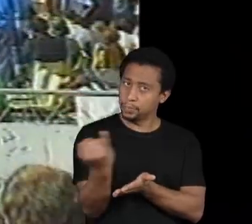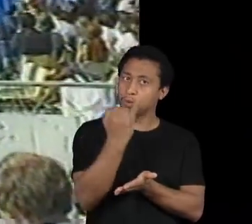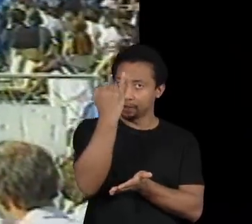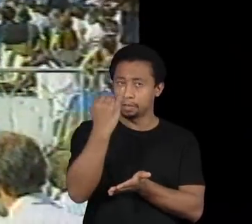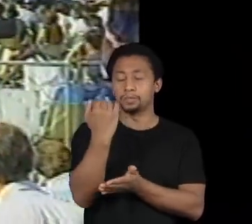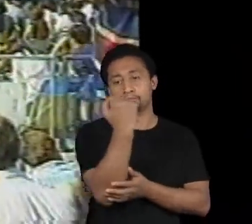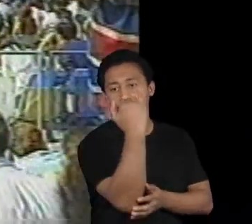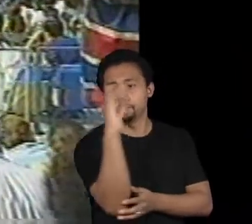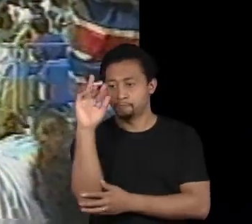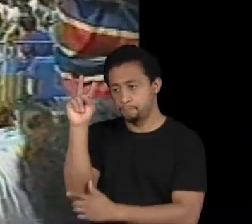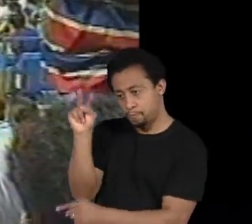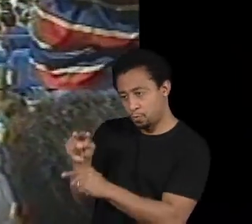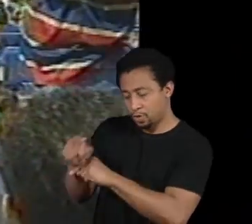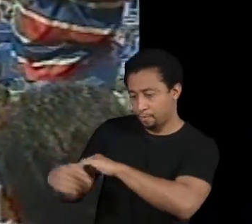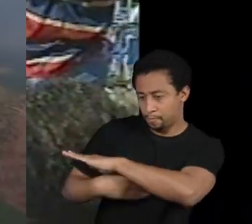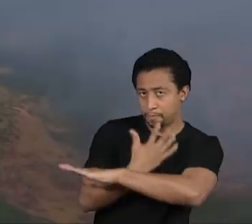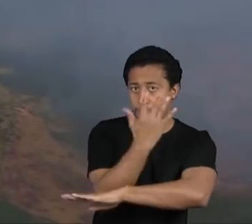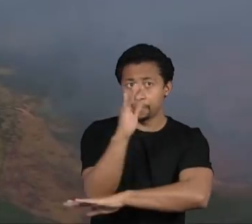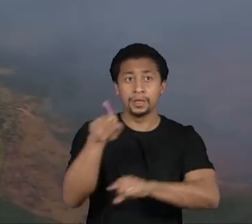de mudanças climáticas.